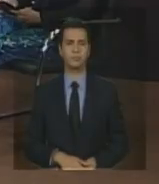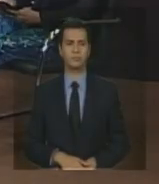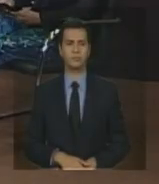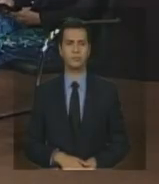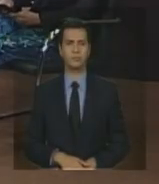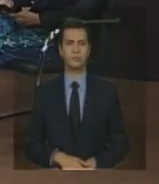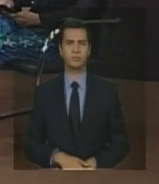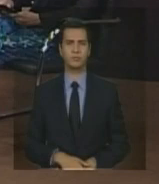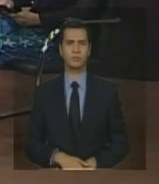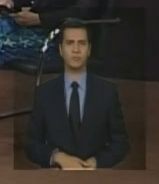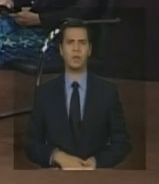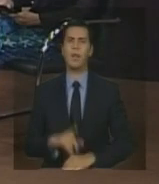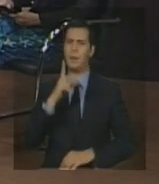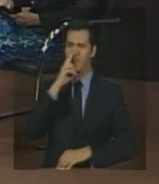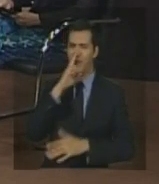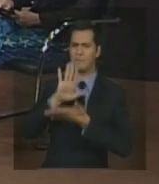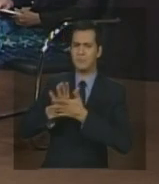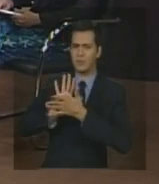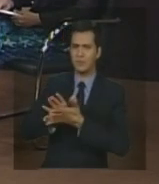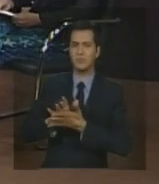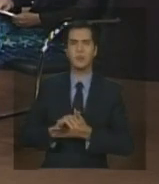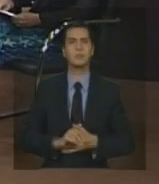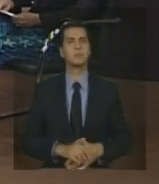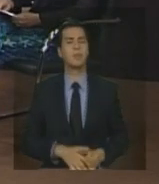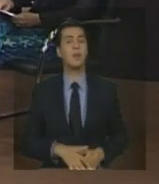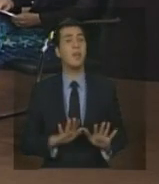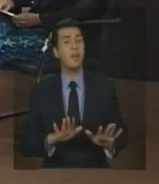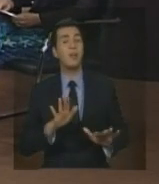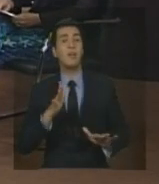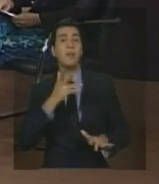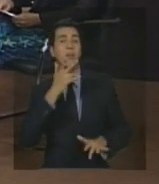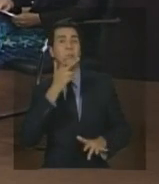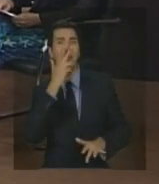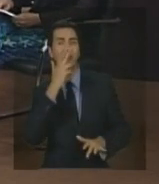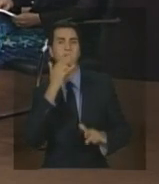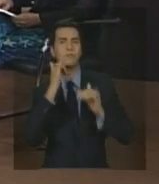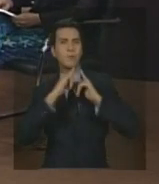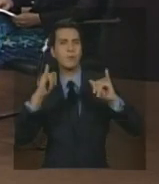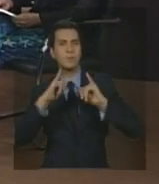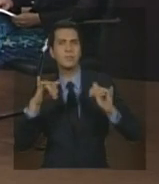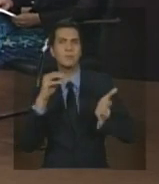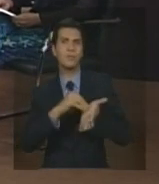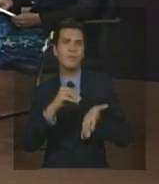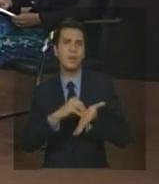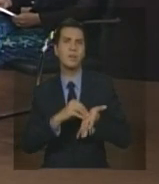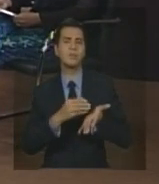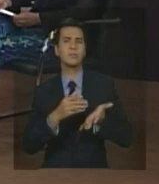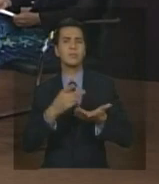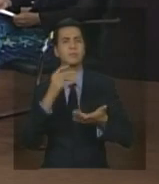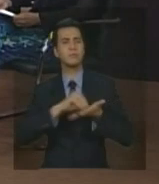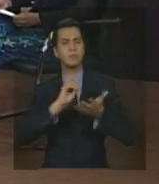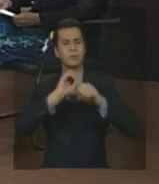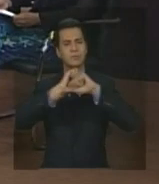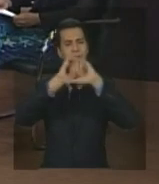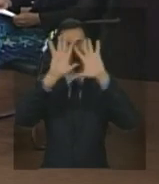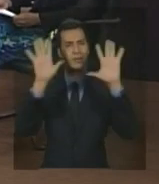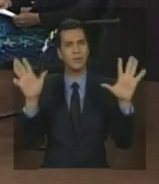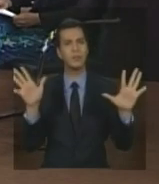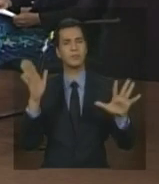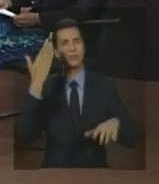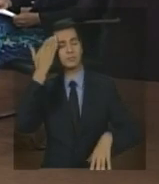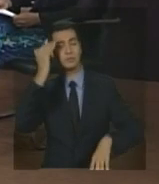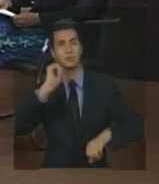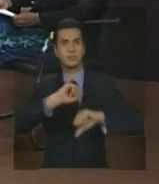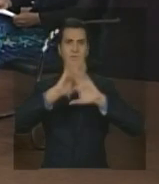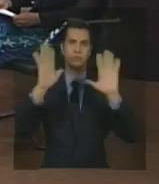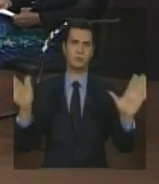que esteja por falta de informação, às vezes até por um pouco de falta de informação, talvez de esclarecimento melhor. E acho que